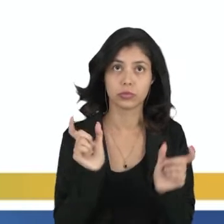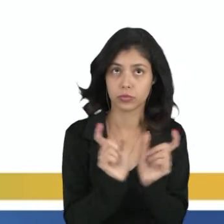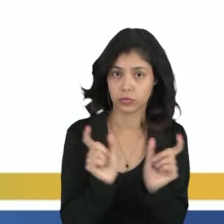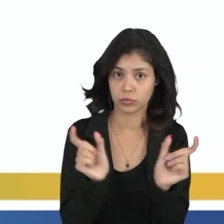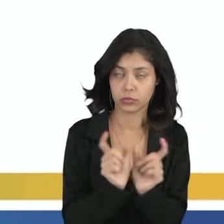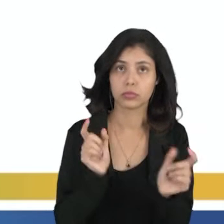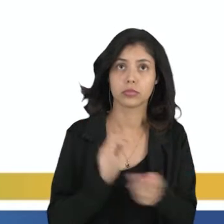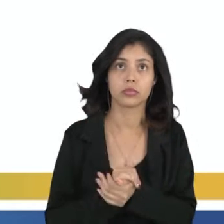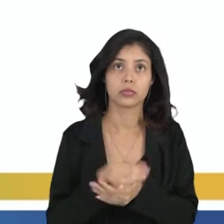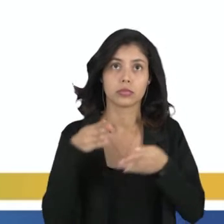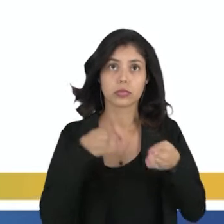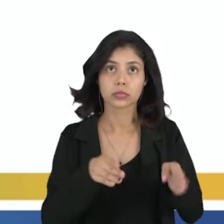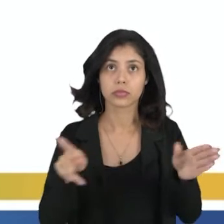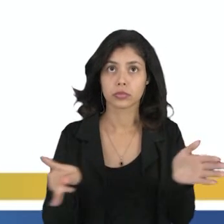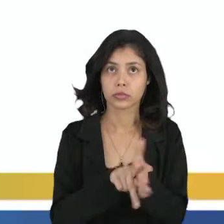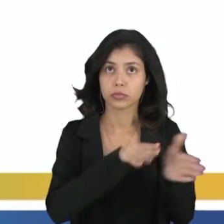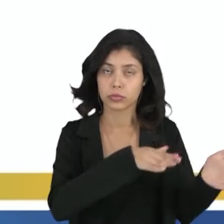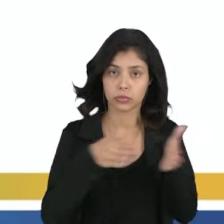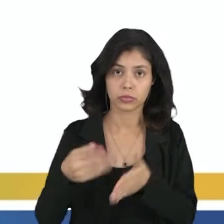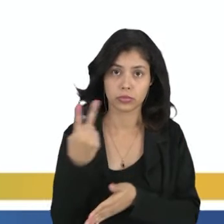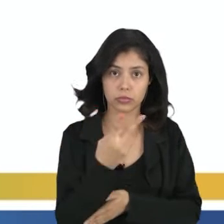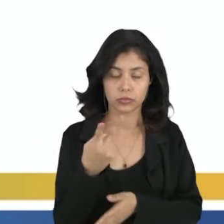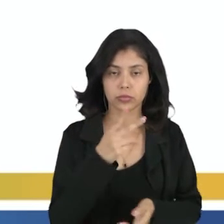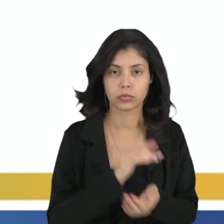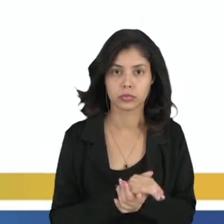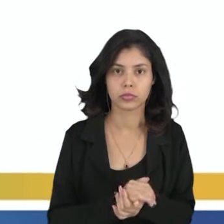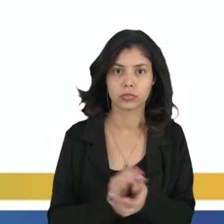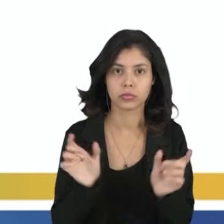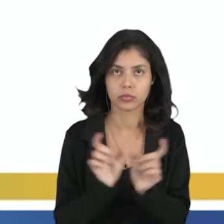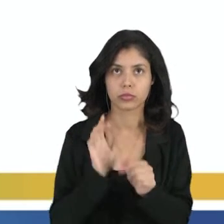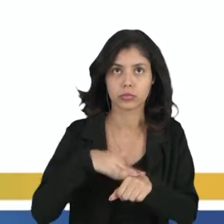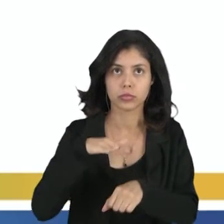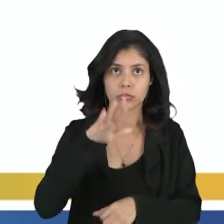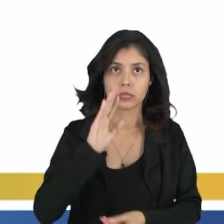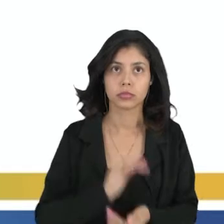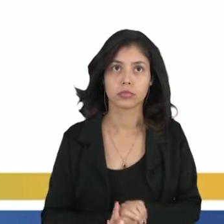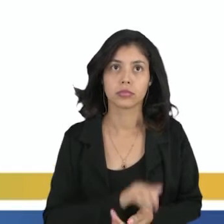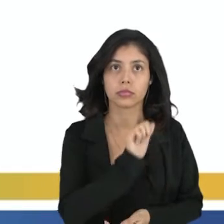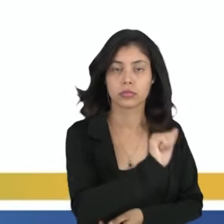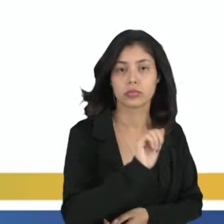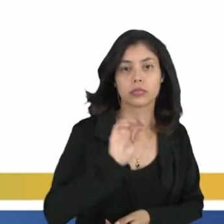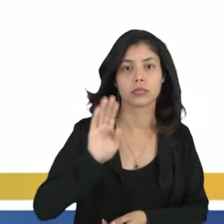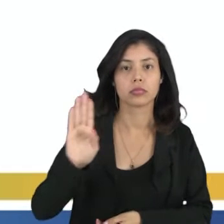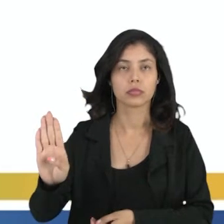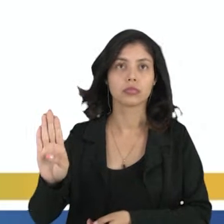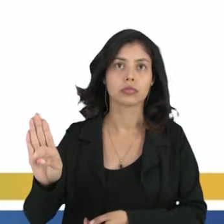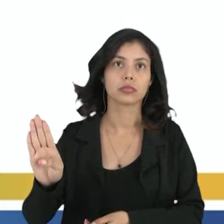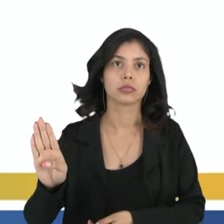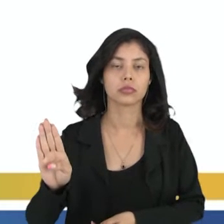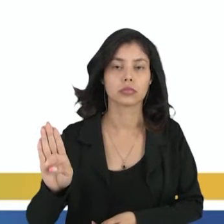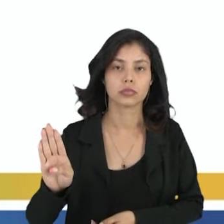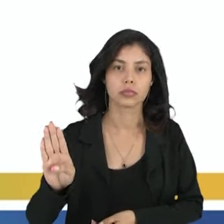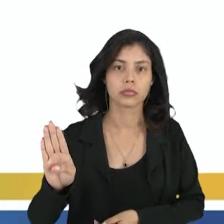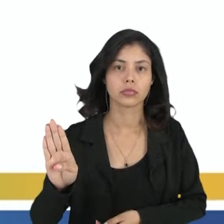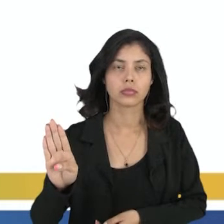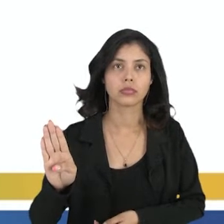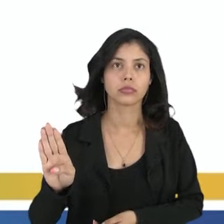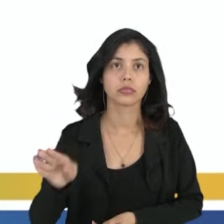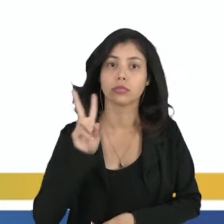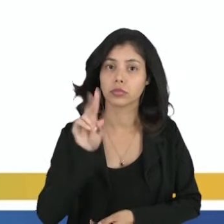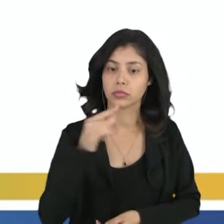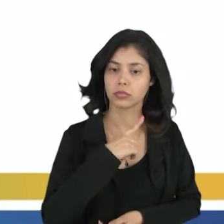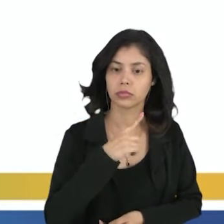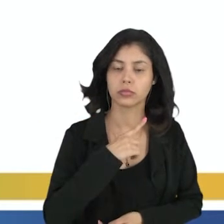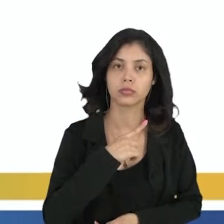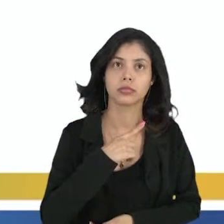único composto é obtido a partir de 2 ou mais, ok? Então, a gente tem aqui o exemplo, fórmula geral. Você sempre